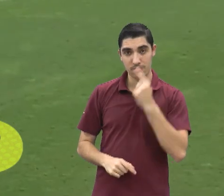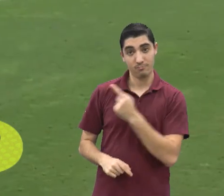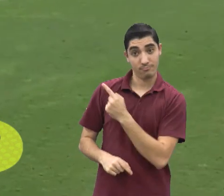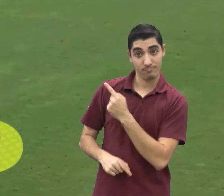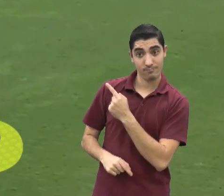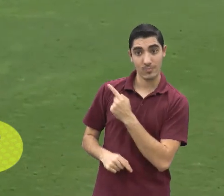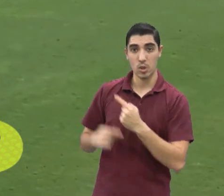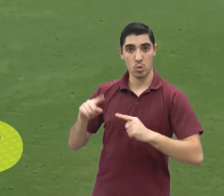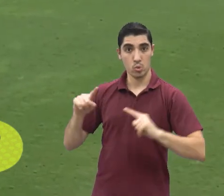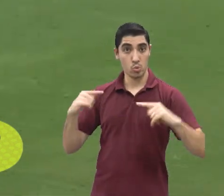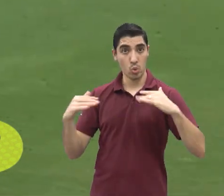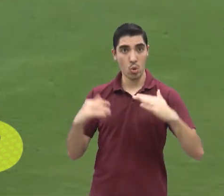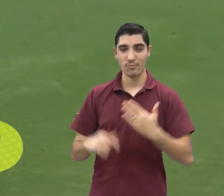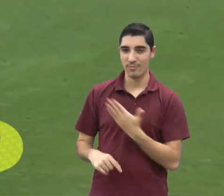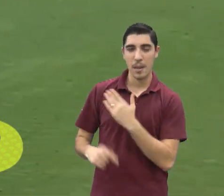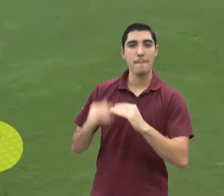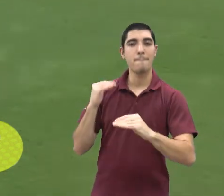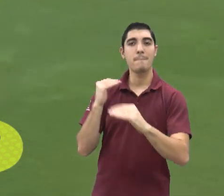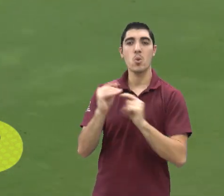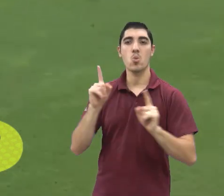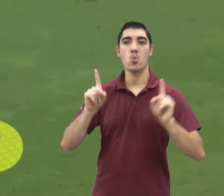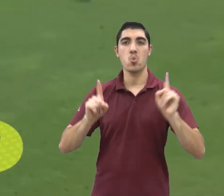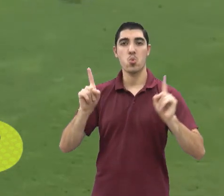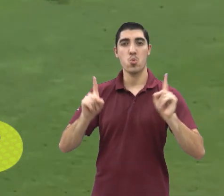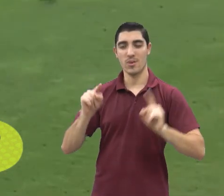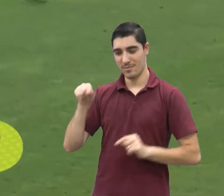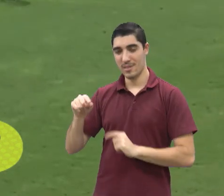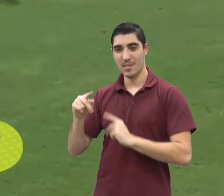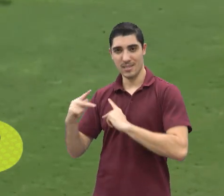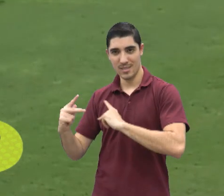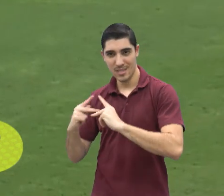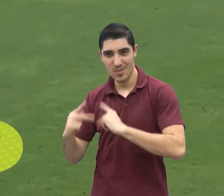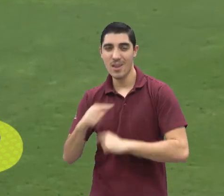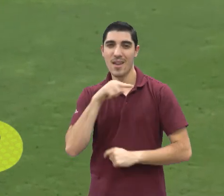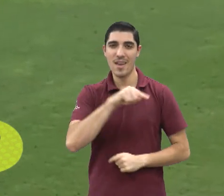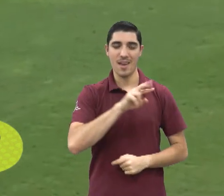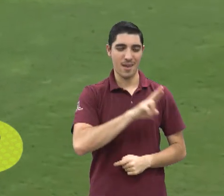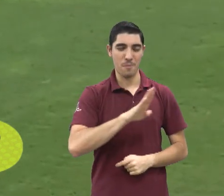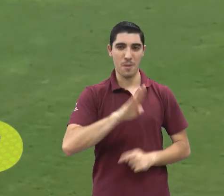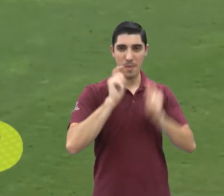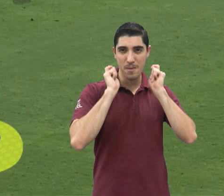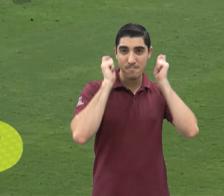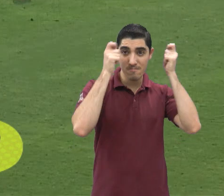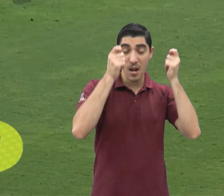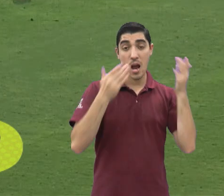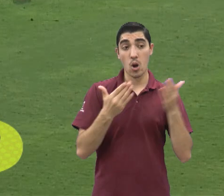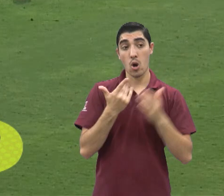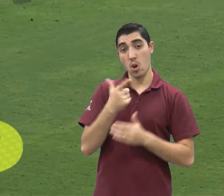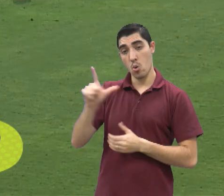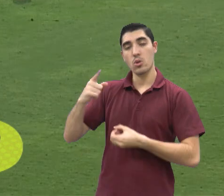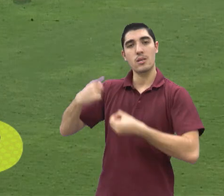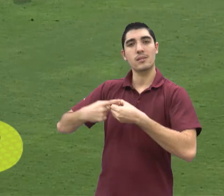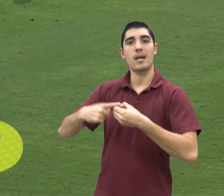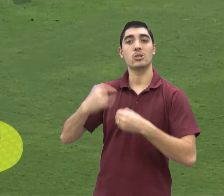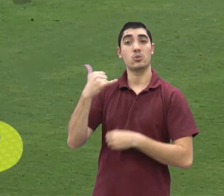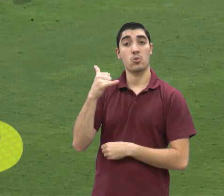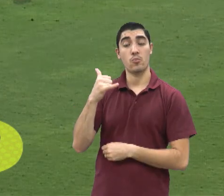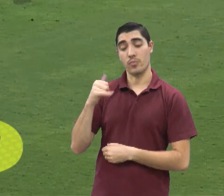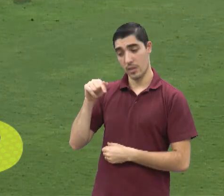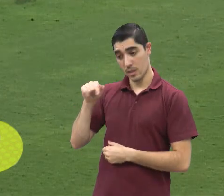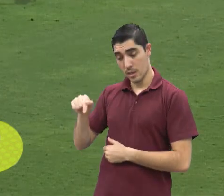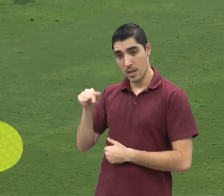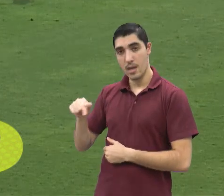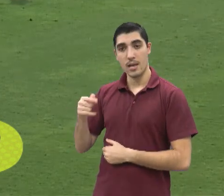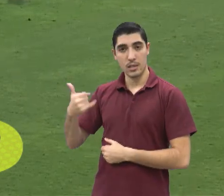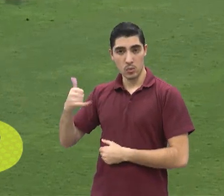aí, os gols, esse empate em 1-1 contra a equipe do Bragantino. Agora eles vão até o CT Novelli Júnior para enfrentar o Ituano, enfrentar o Galo de Itu,